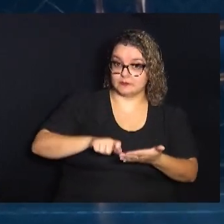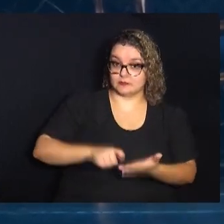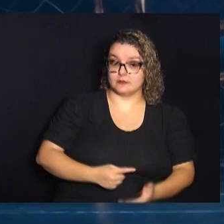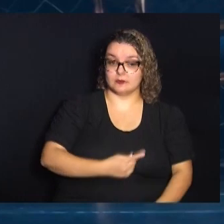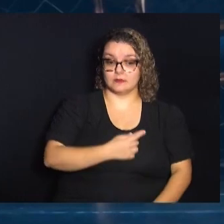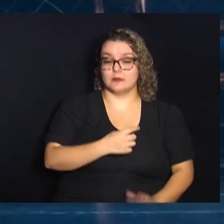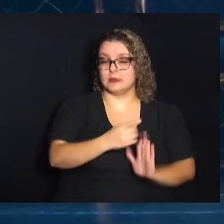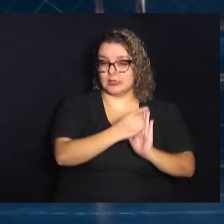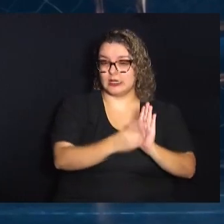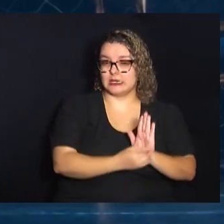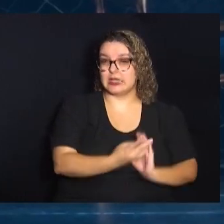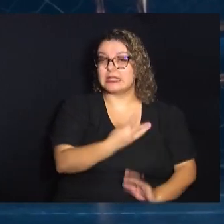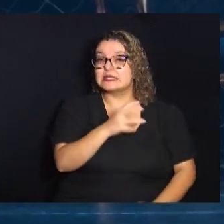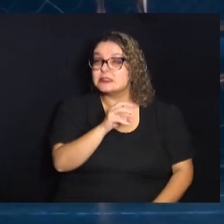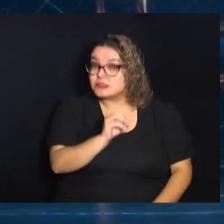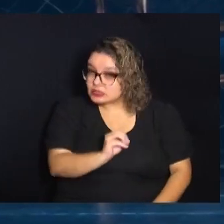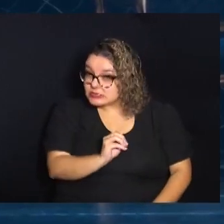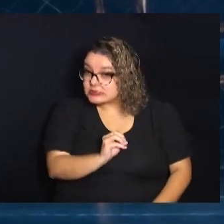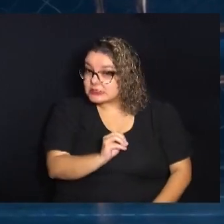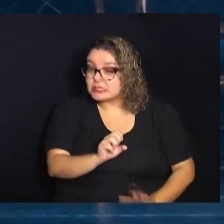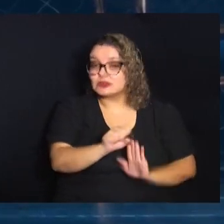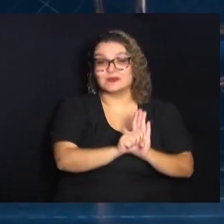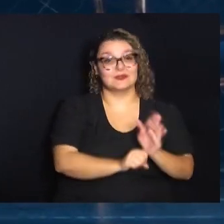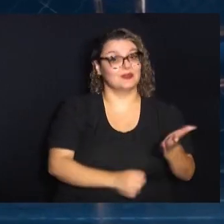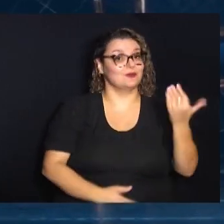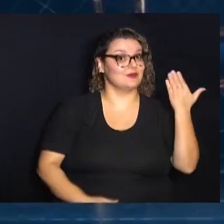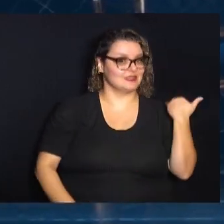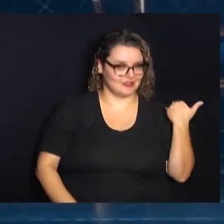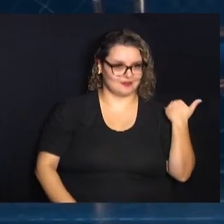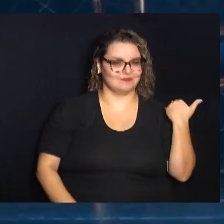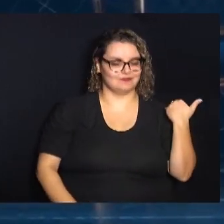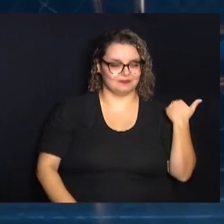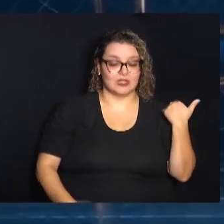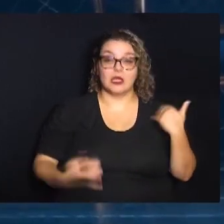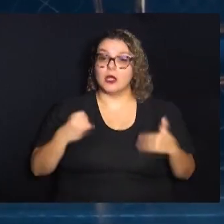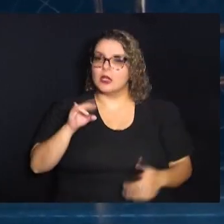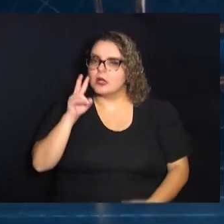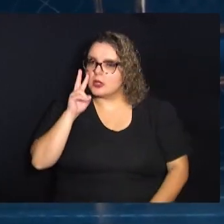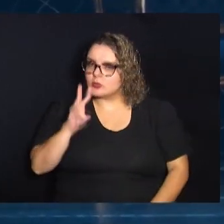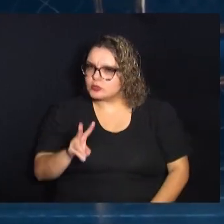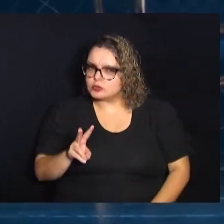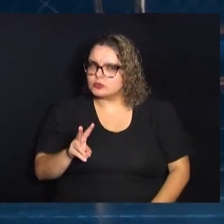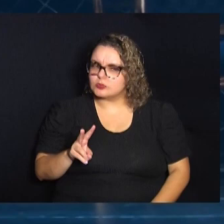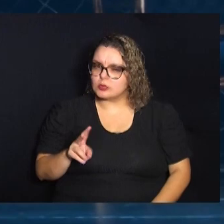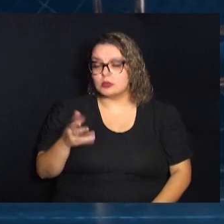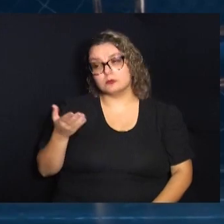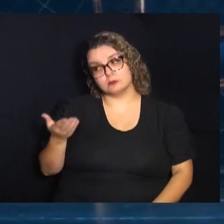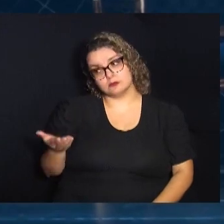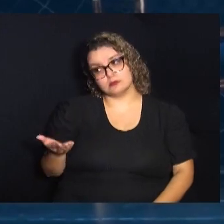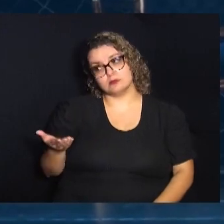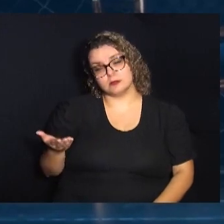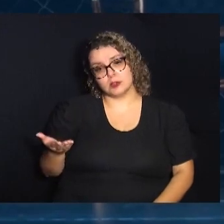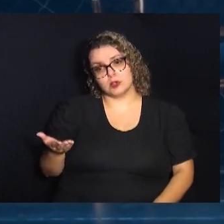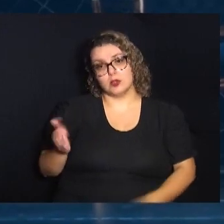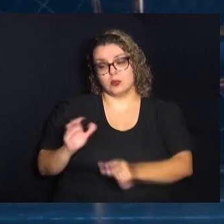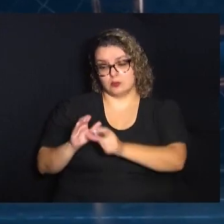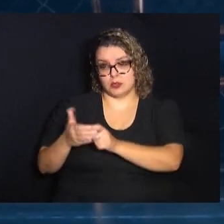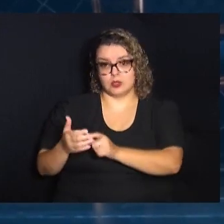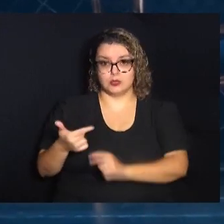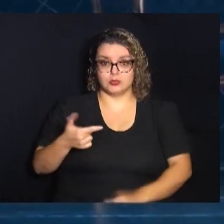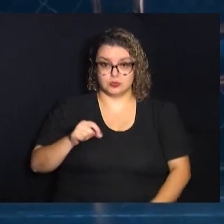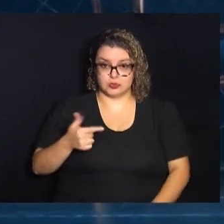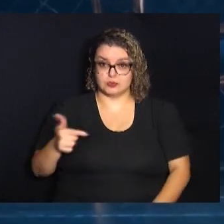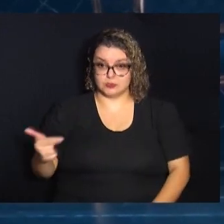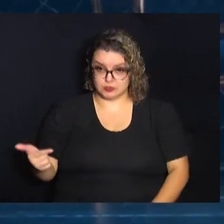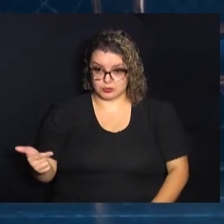escrito na década de 30 do século passado. Então, se a gente olhar, por um lado, Gaslight foi a palavra